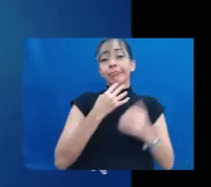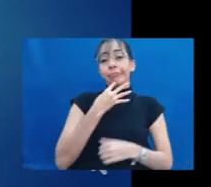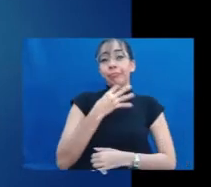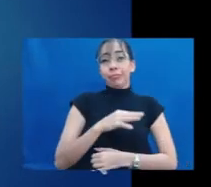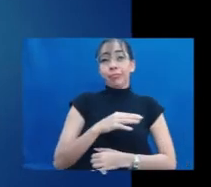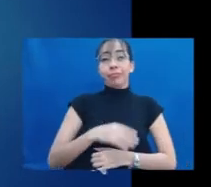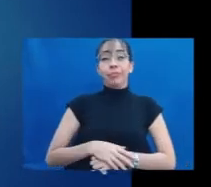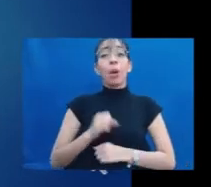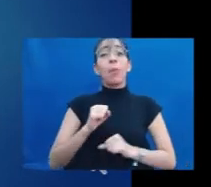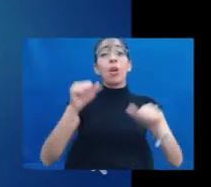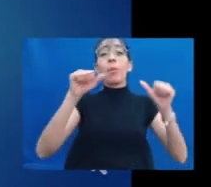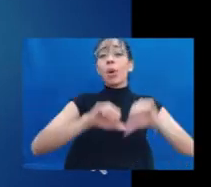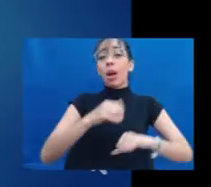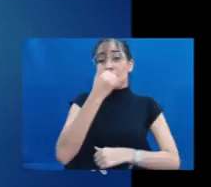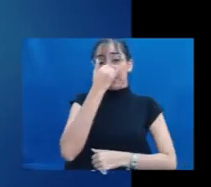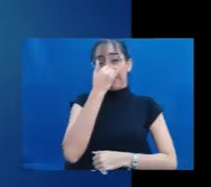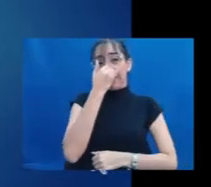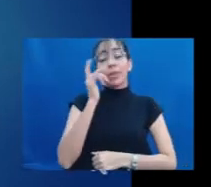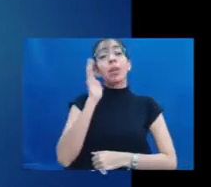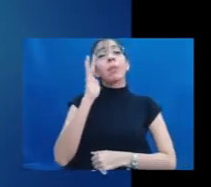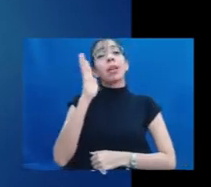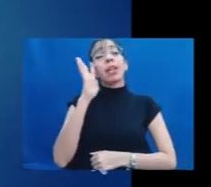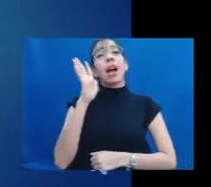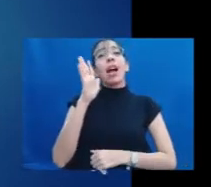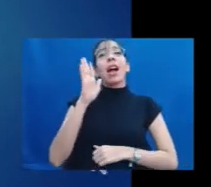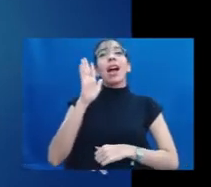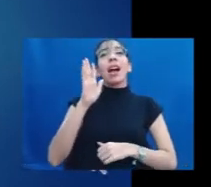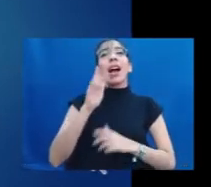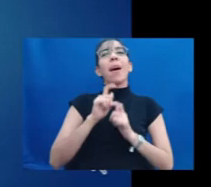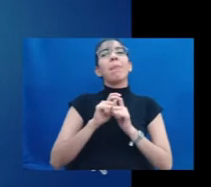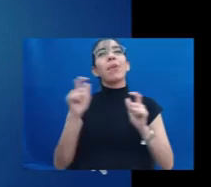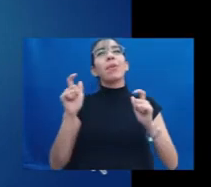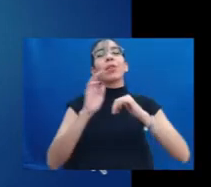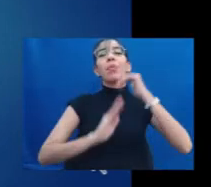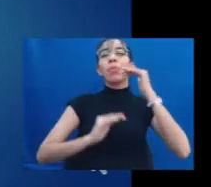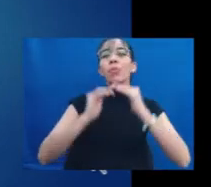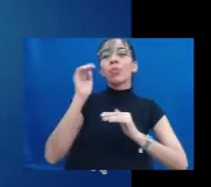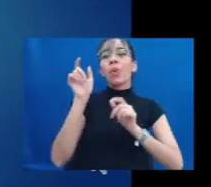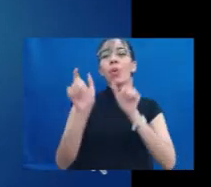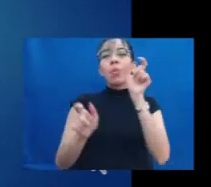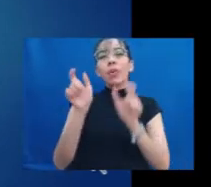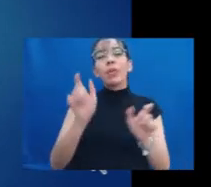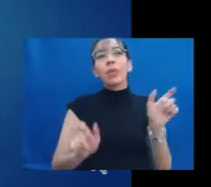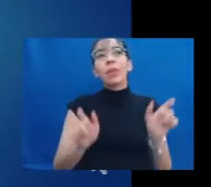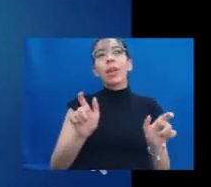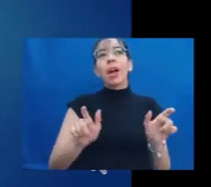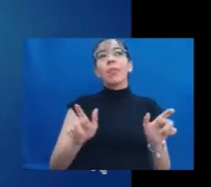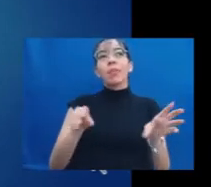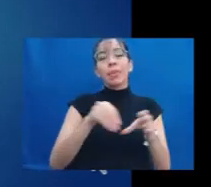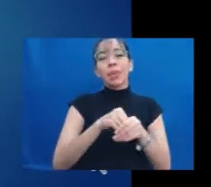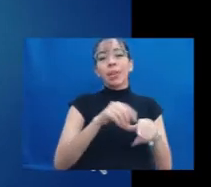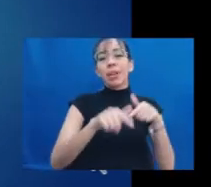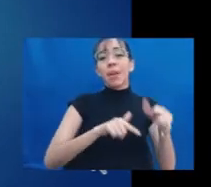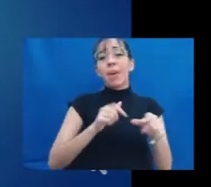de laboratórios. Então, vamos pensar o seguinte, gente. Por vezes, muitas vezes, esses profissionais, esses técnicos de laboratório, por exemplo, eles